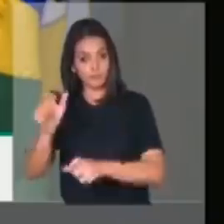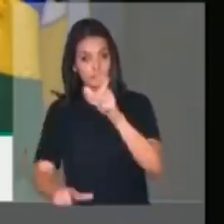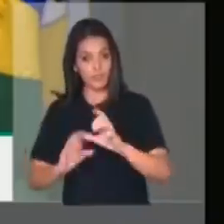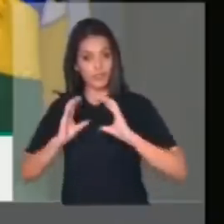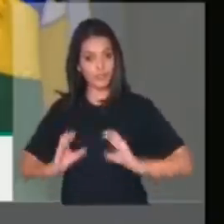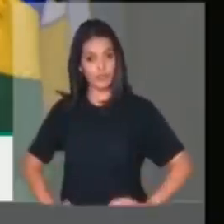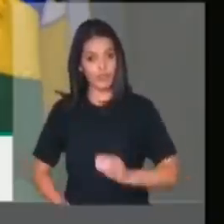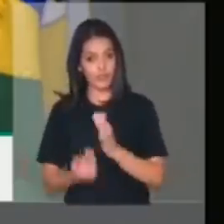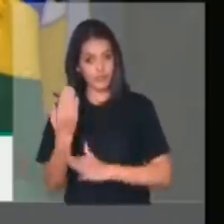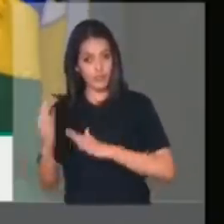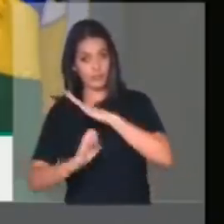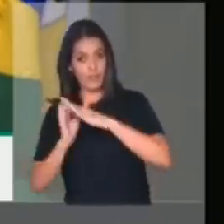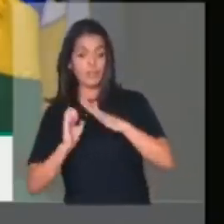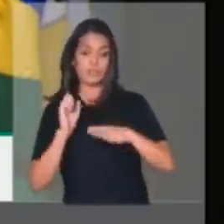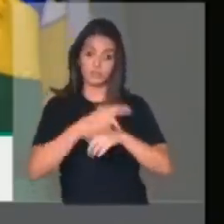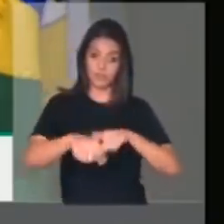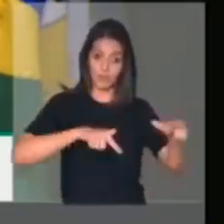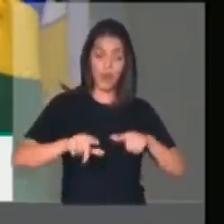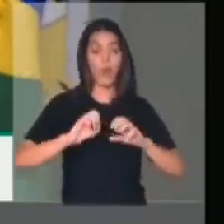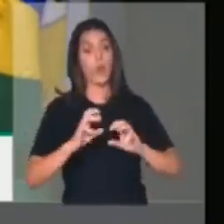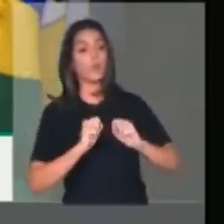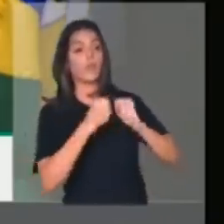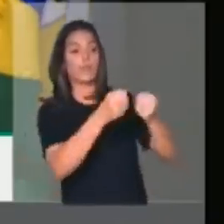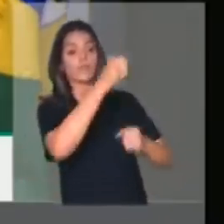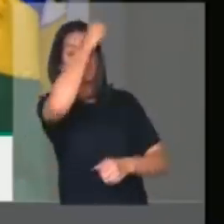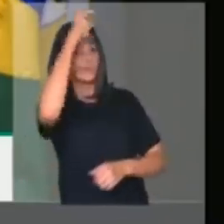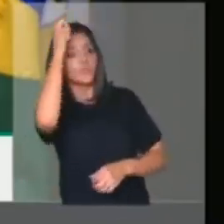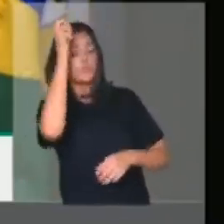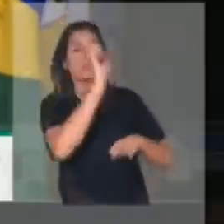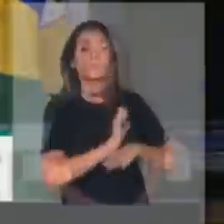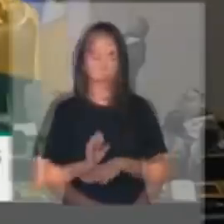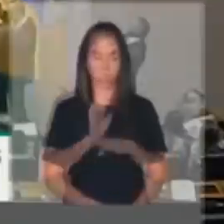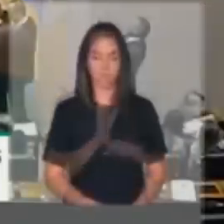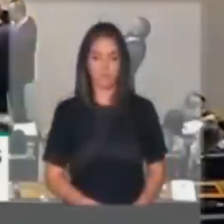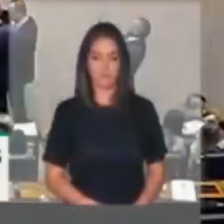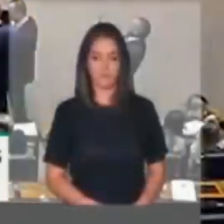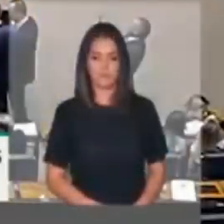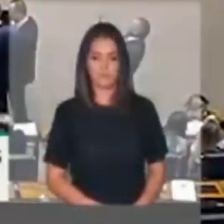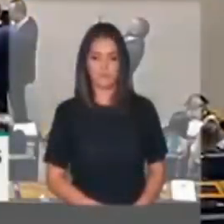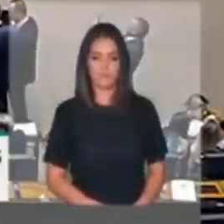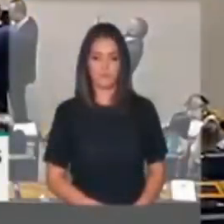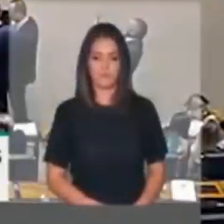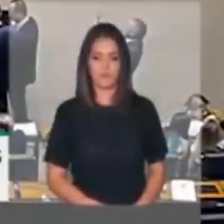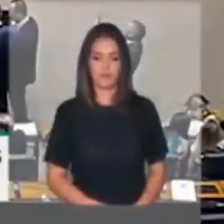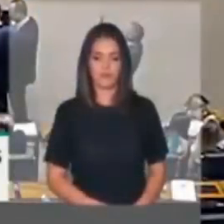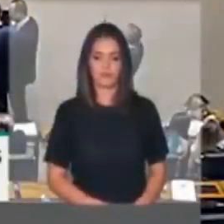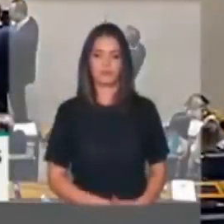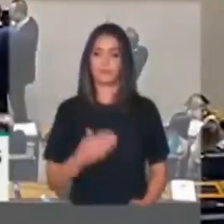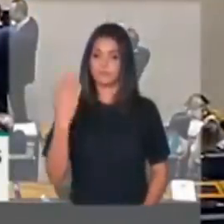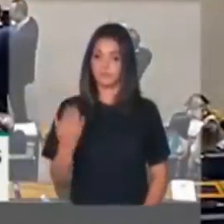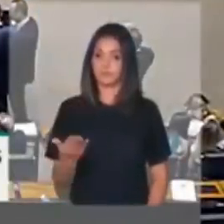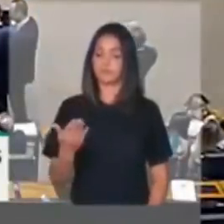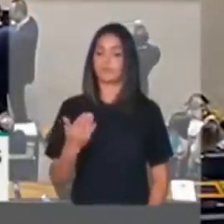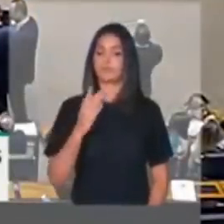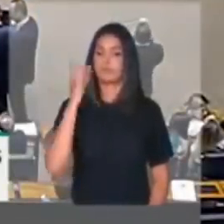geração de empregos, ou defende os estados e municípios que não conseguem. Senhor presidente, senhores parlamentares, eu subo mais